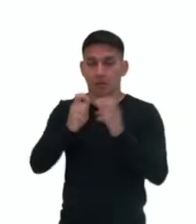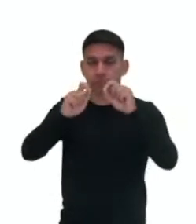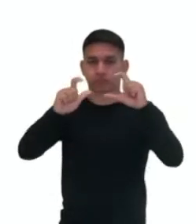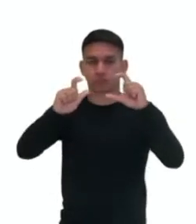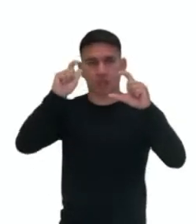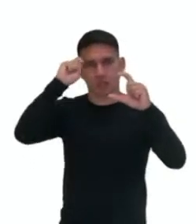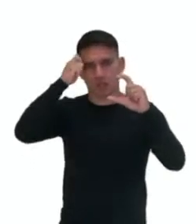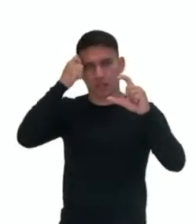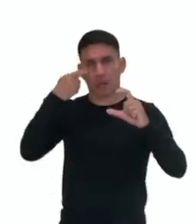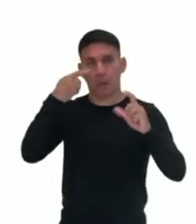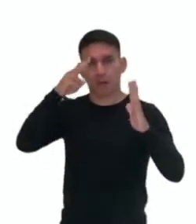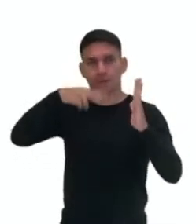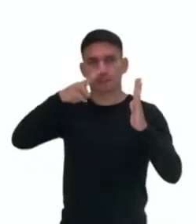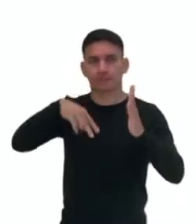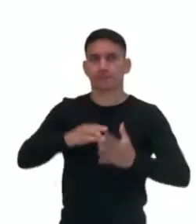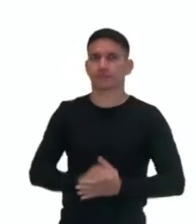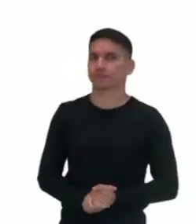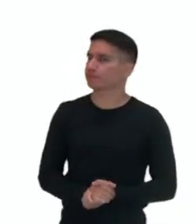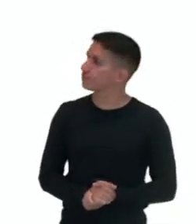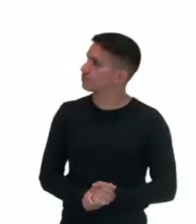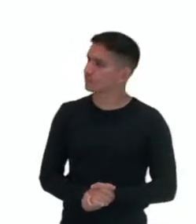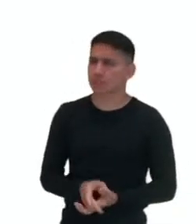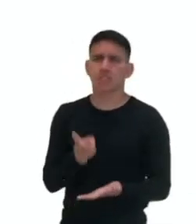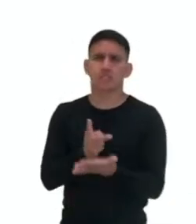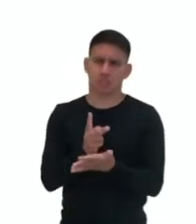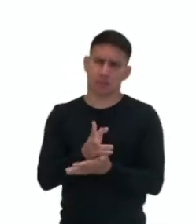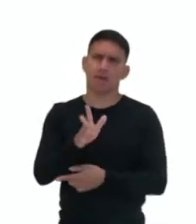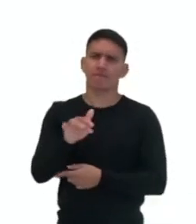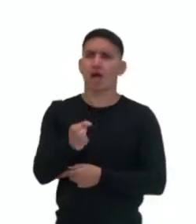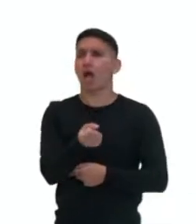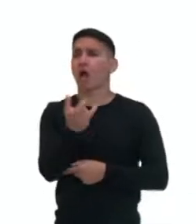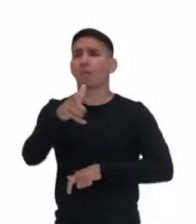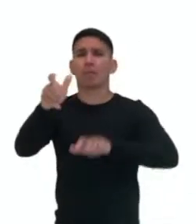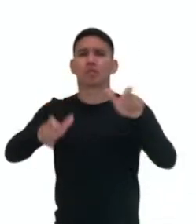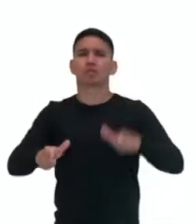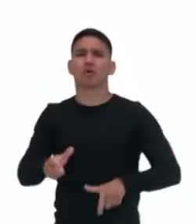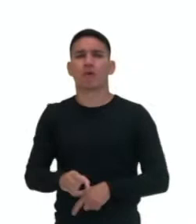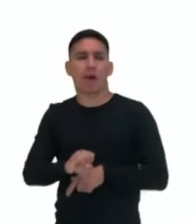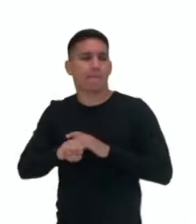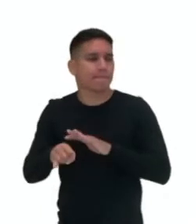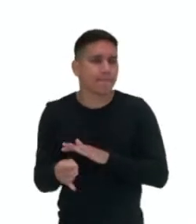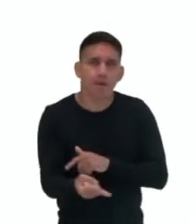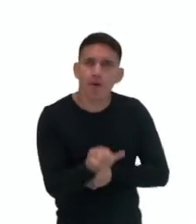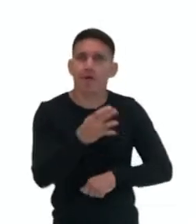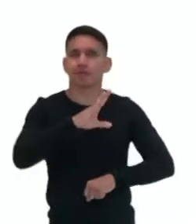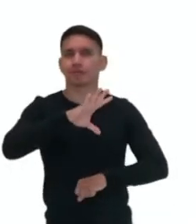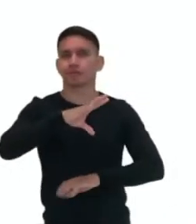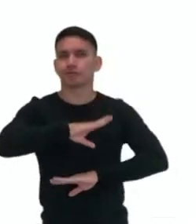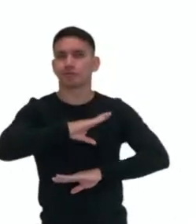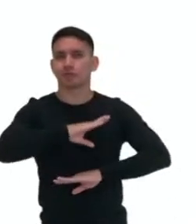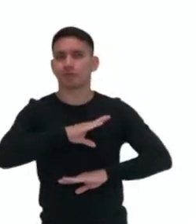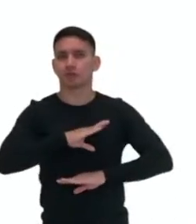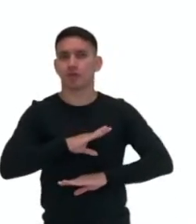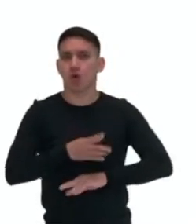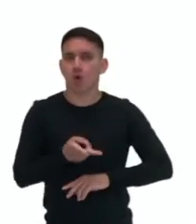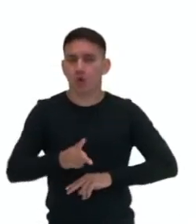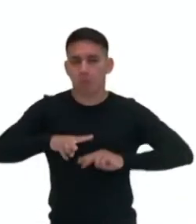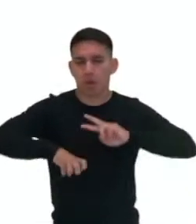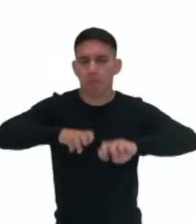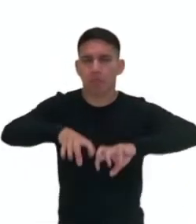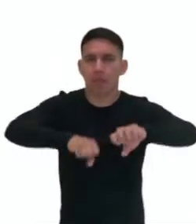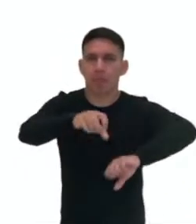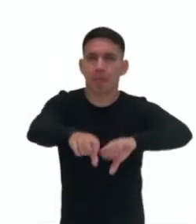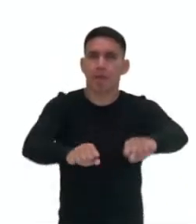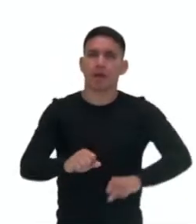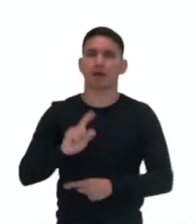leitura. Sempre haverá pessoas que tirarão vantagem de situações como essa para continuar explorando os nossos